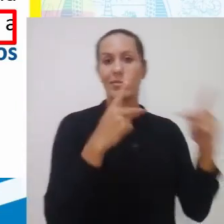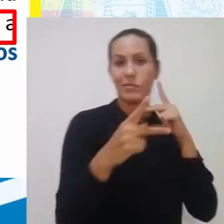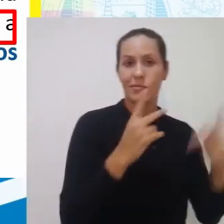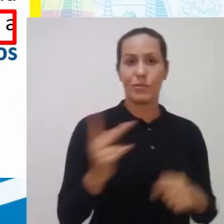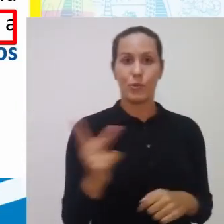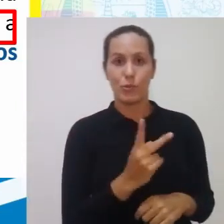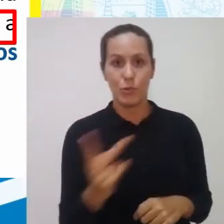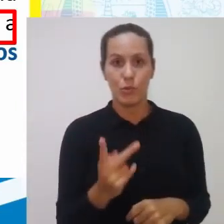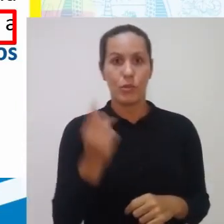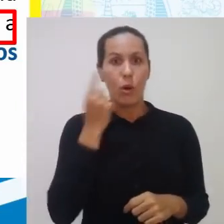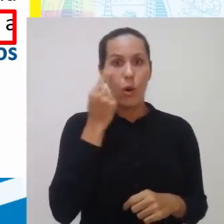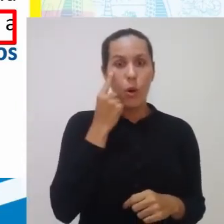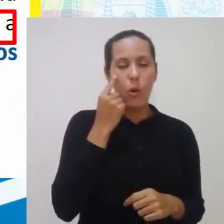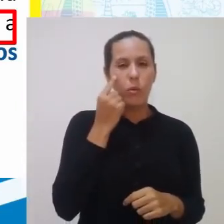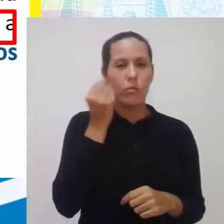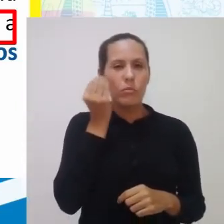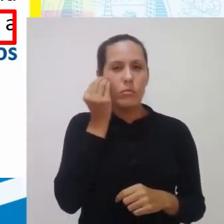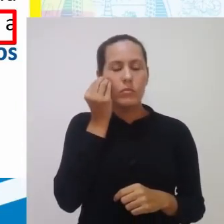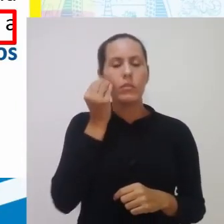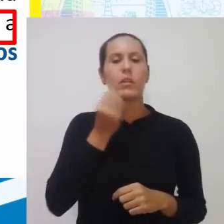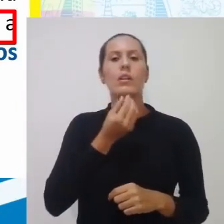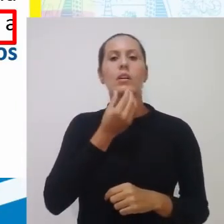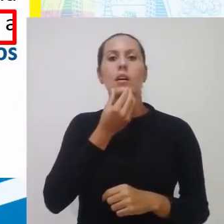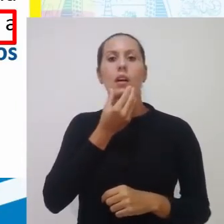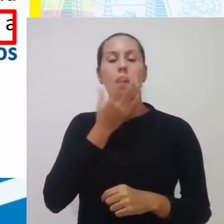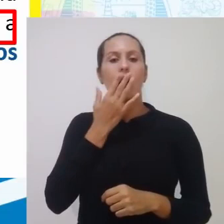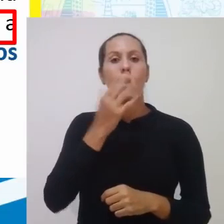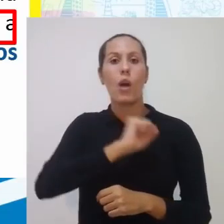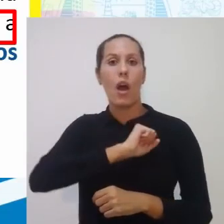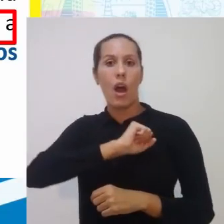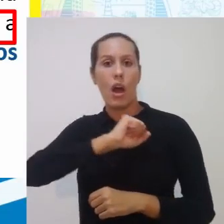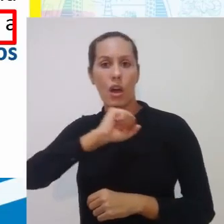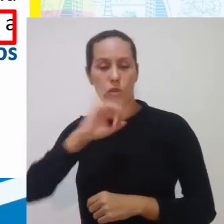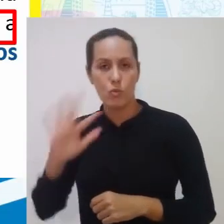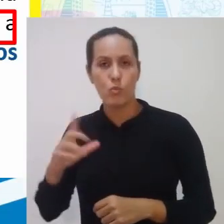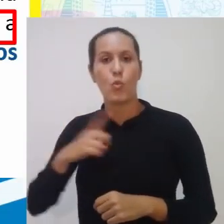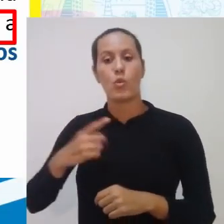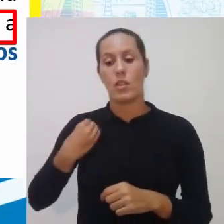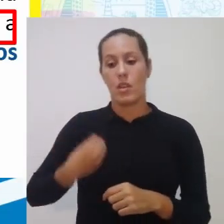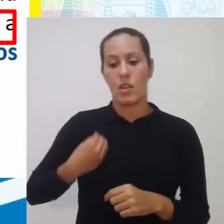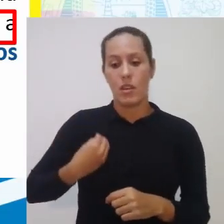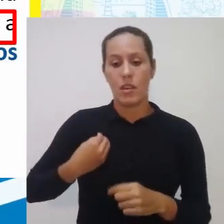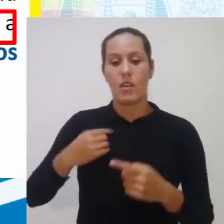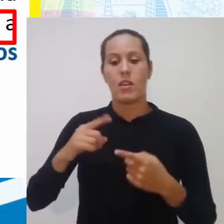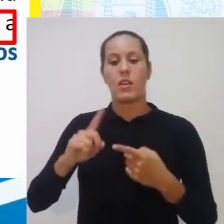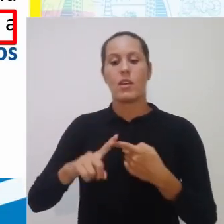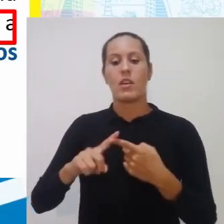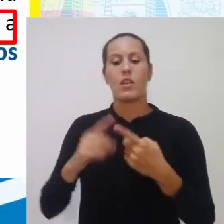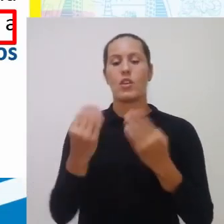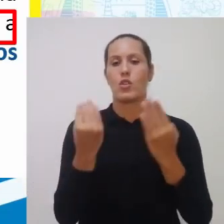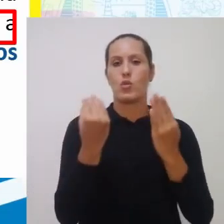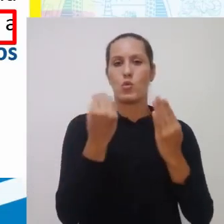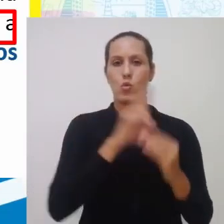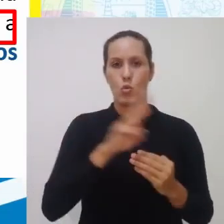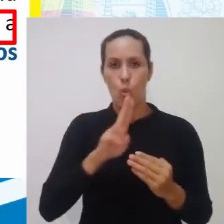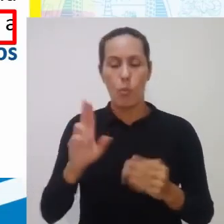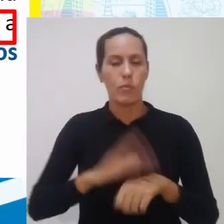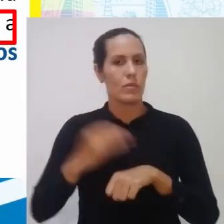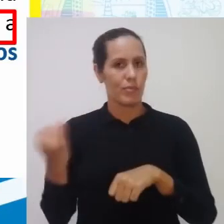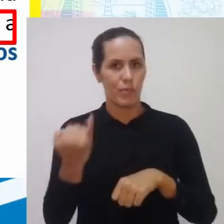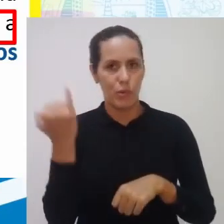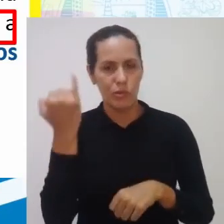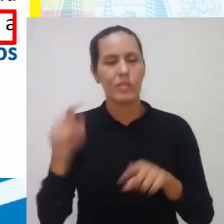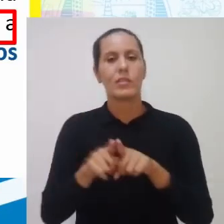Paiva e com o psicanalista Marcos Wagner. Observe que em azul estão todas as fontes e nomes importantes.